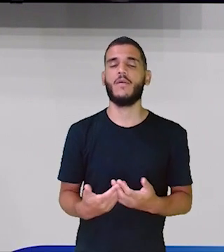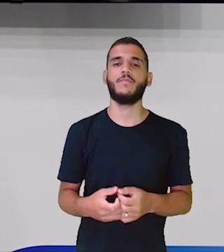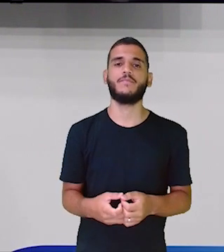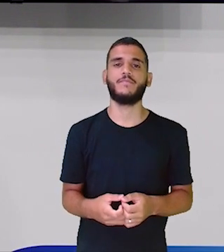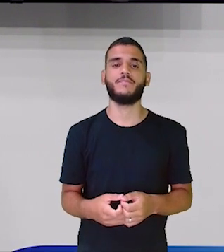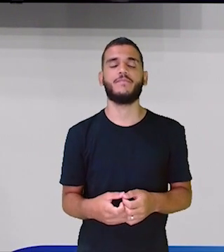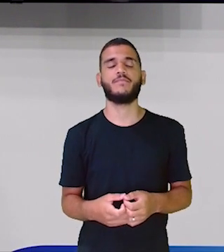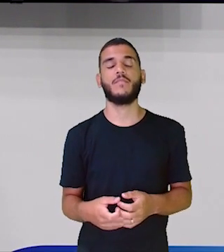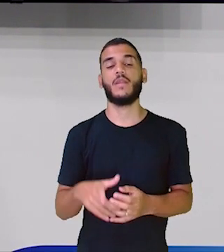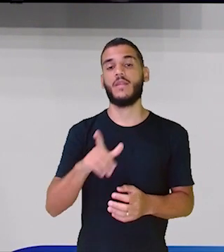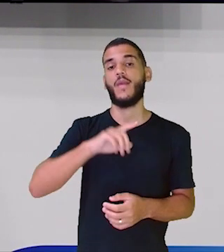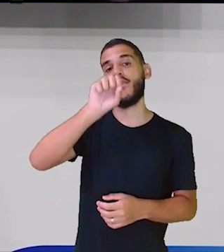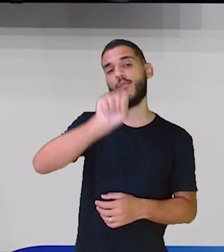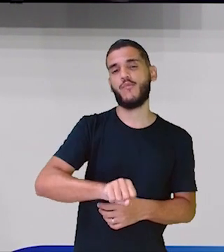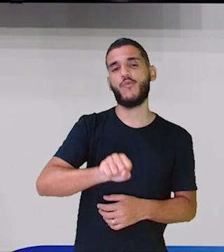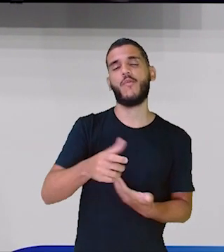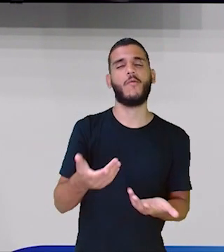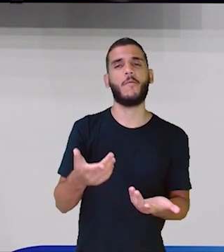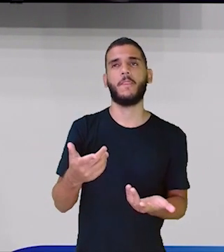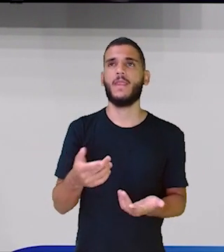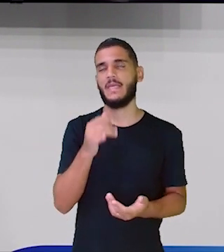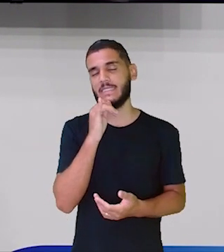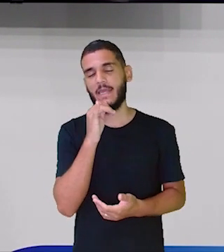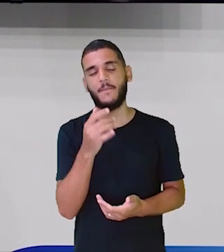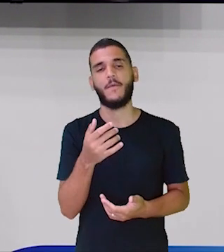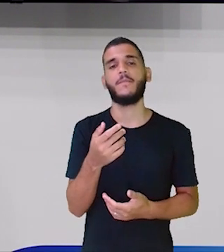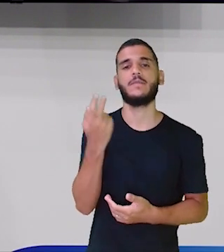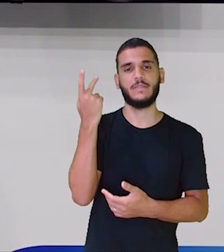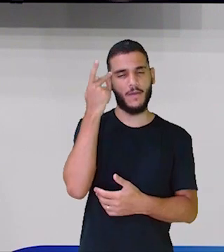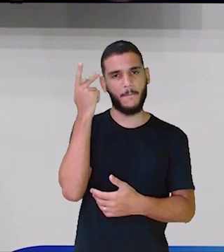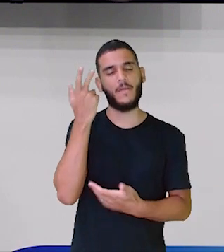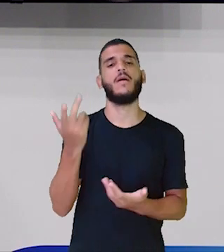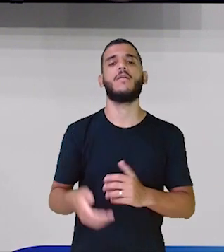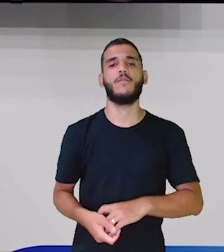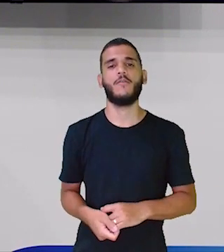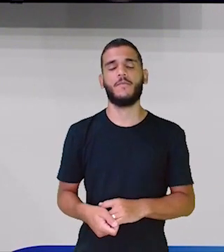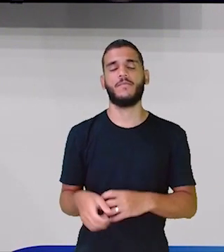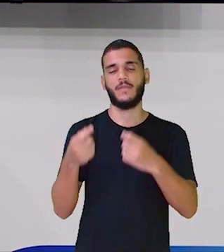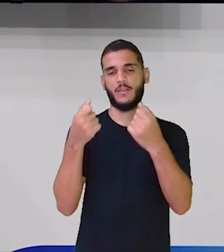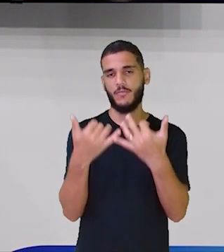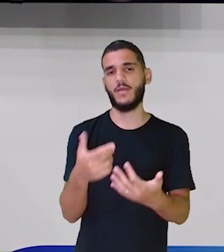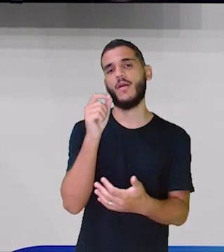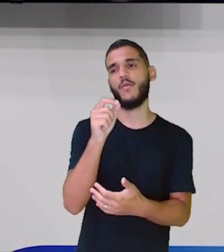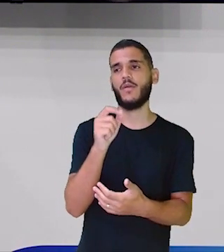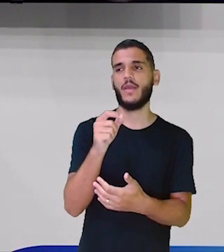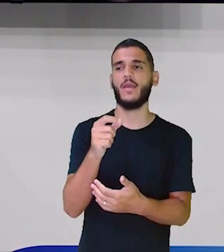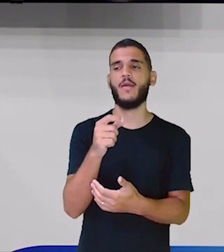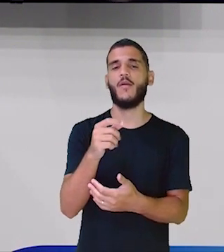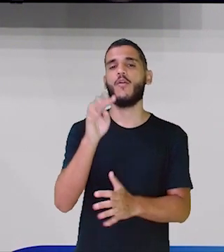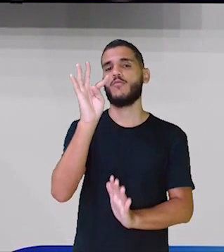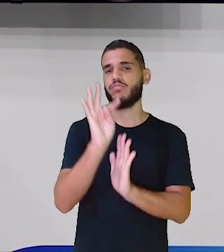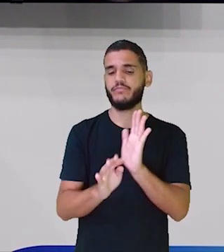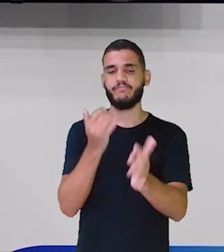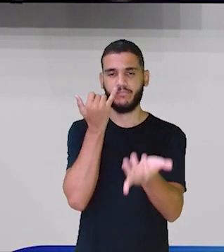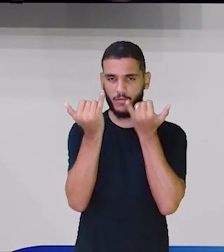que lá no sul do país, São Paulo, então ele vai falar São Paulo lá, o que aconteceu no